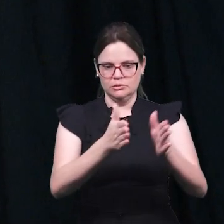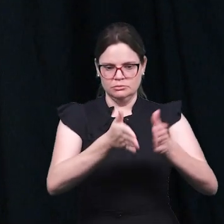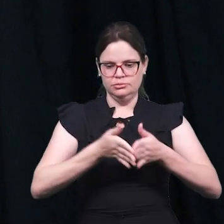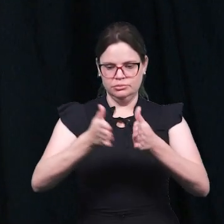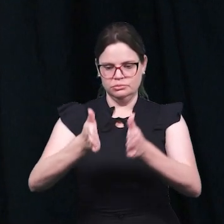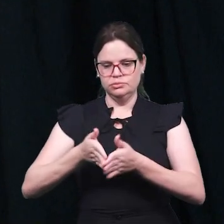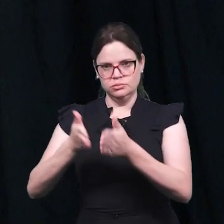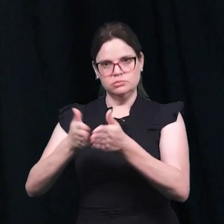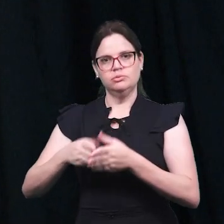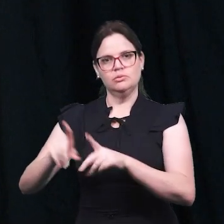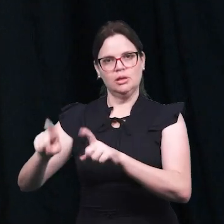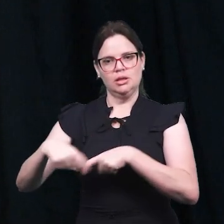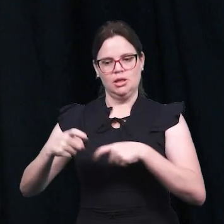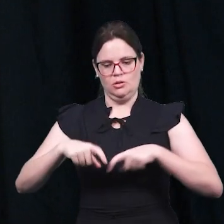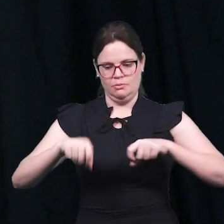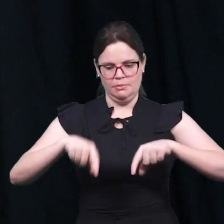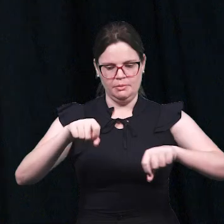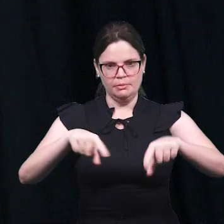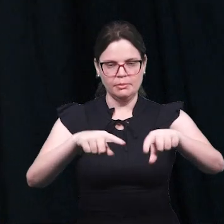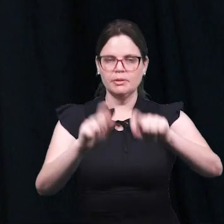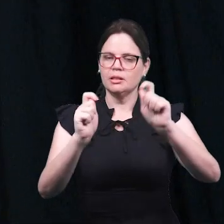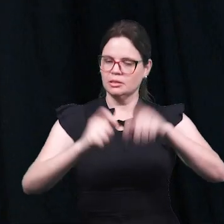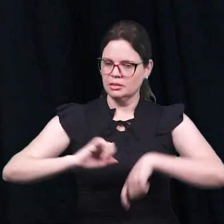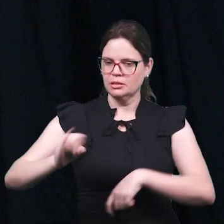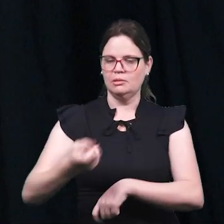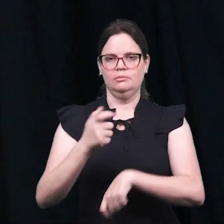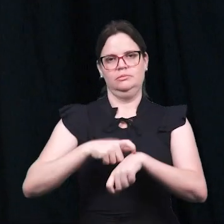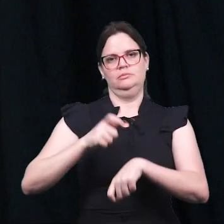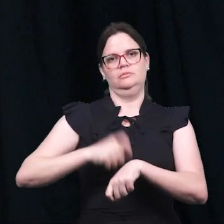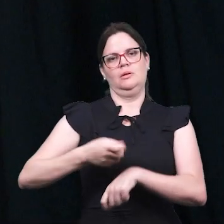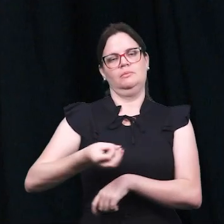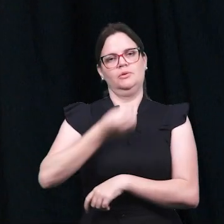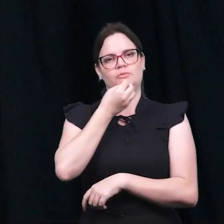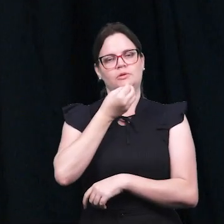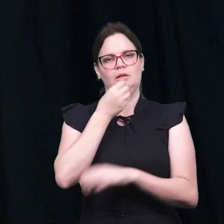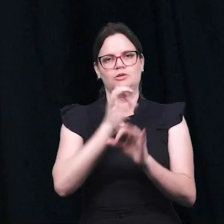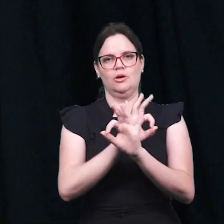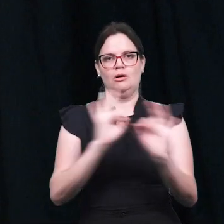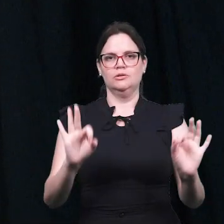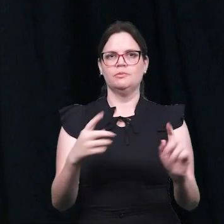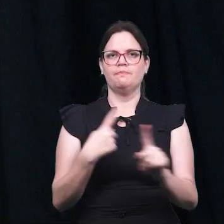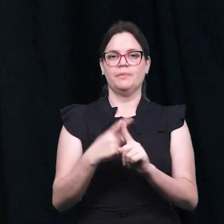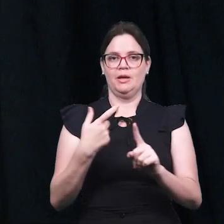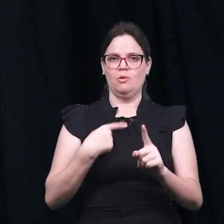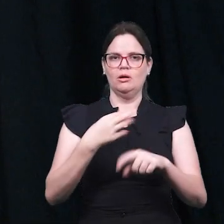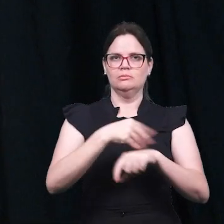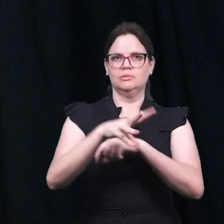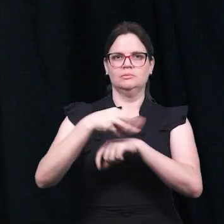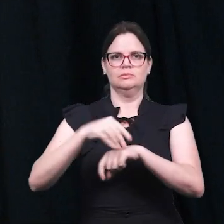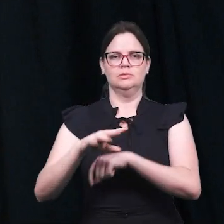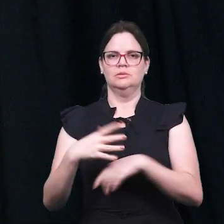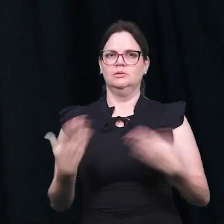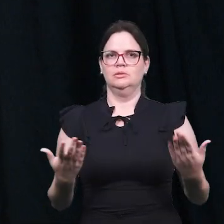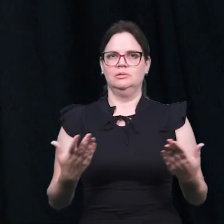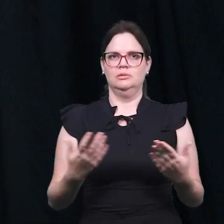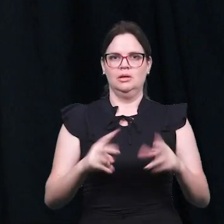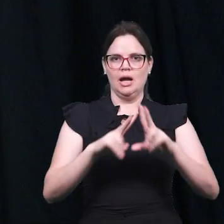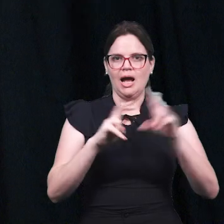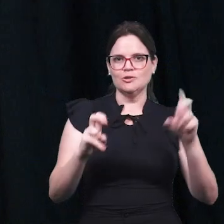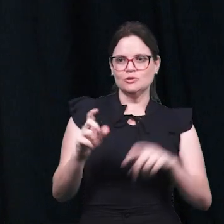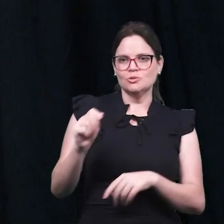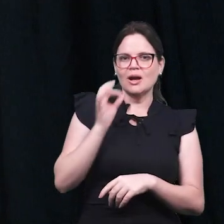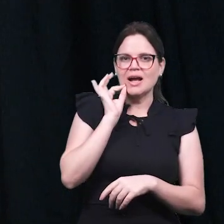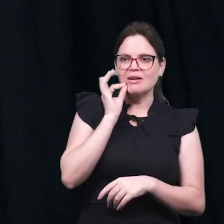do interior. É um bom momento plantar, porque eu acho, como vem falando para amigos, nós nunca mais vamos ver preço de